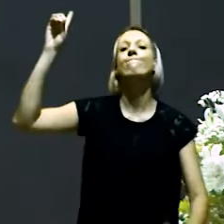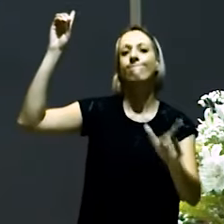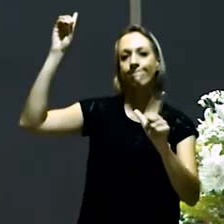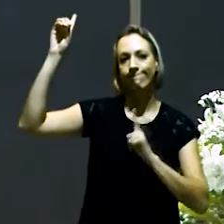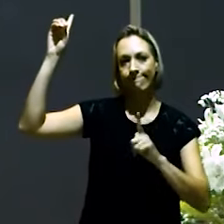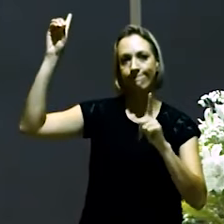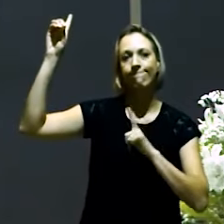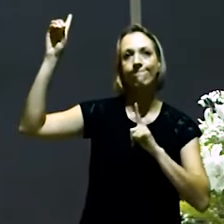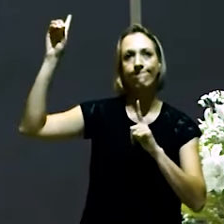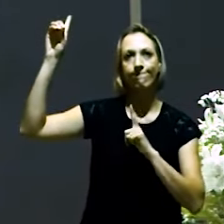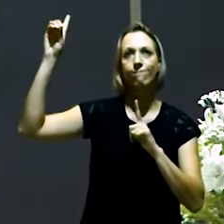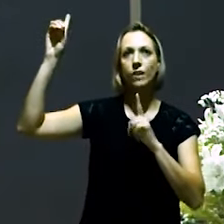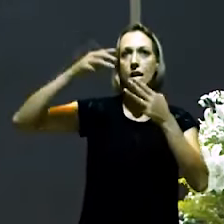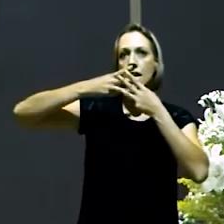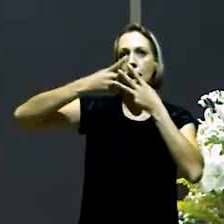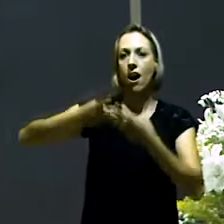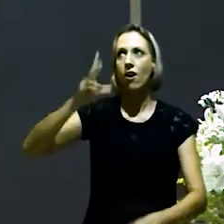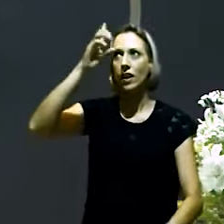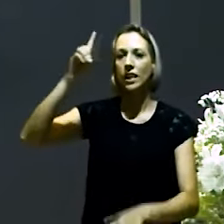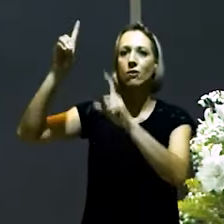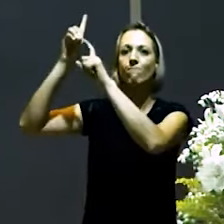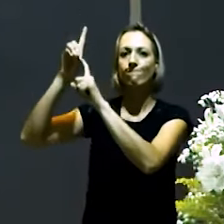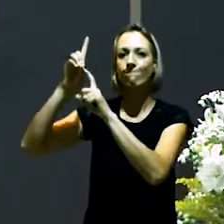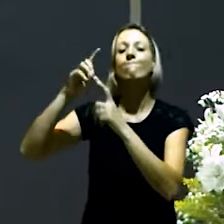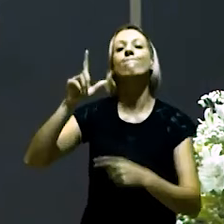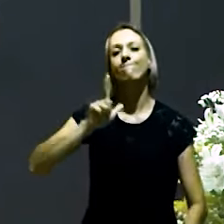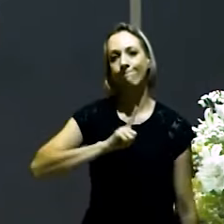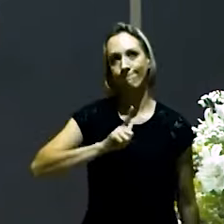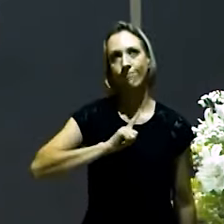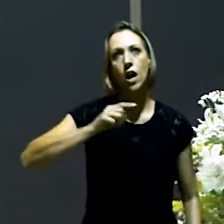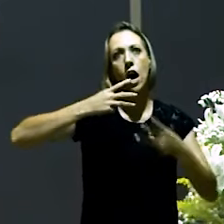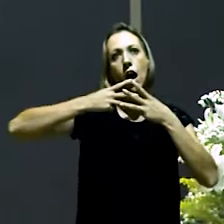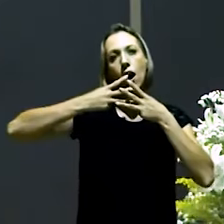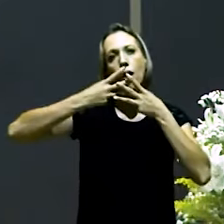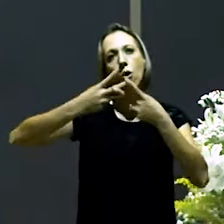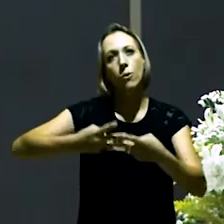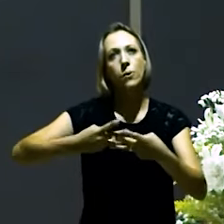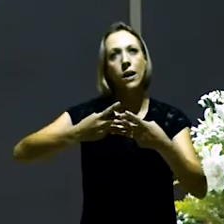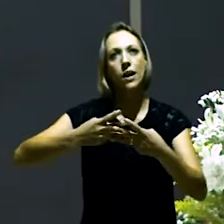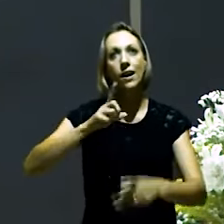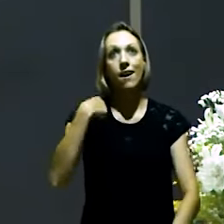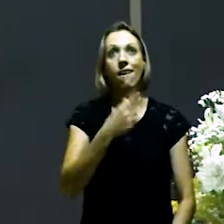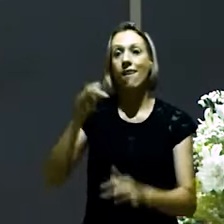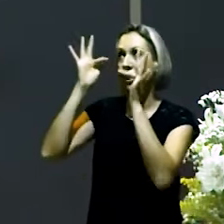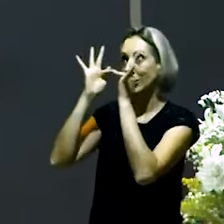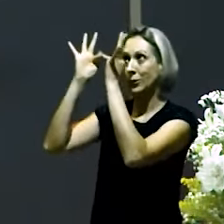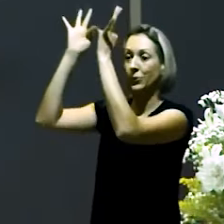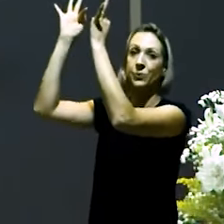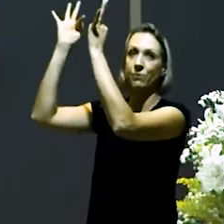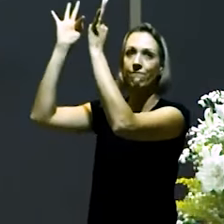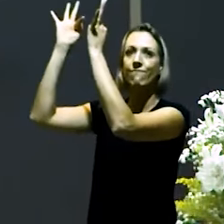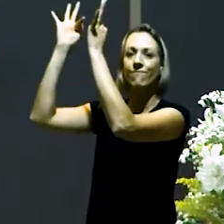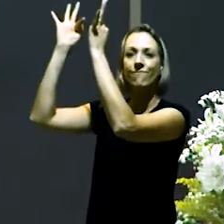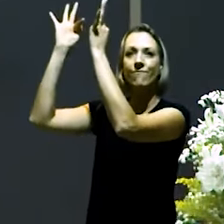que essa confissão de dívida, ou essa declaração da nossa fidelidade que deveria ser